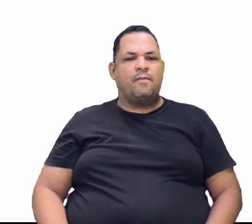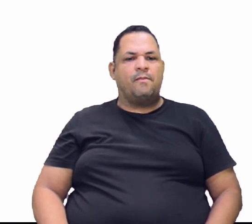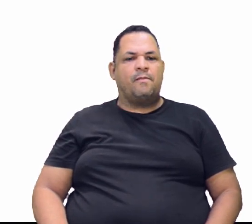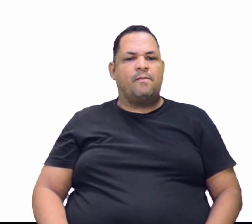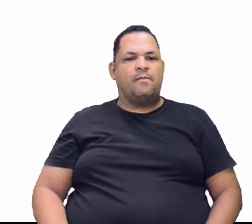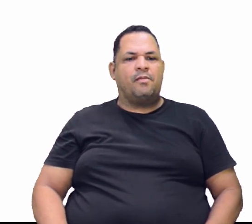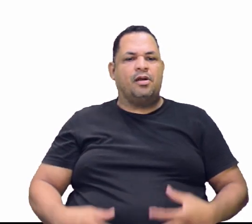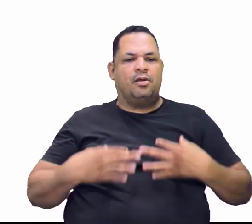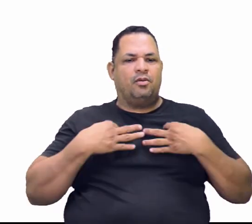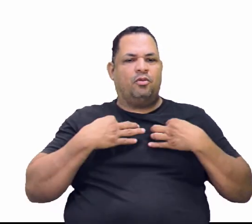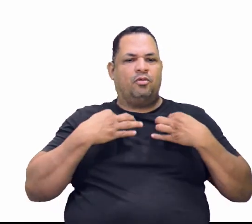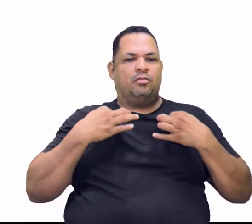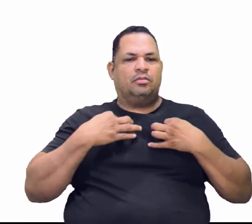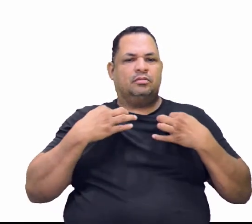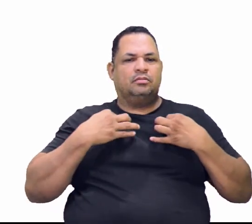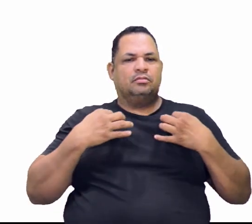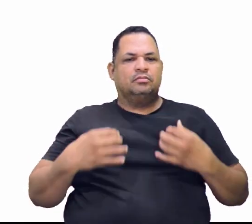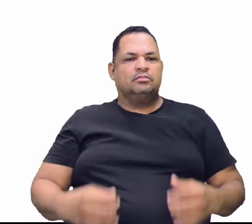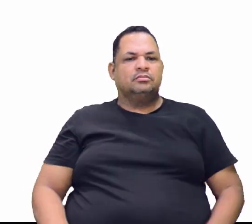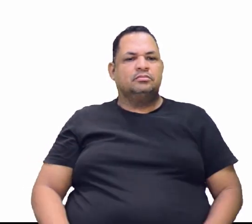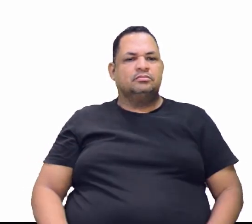Olha o fardamento dos caras aí, ó.